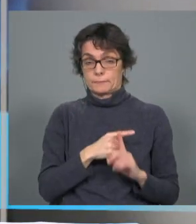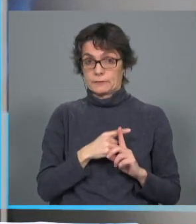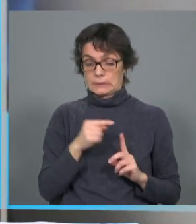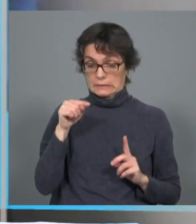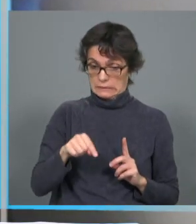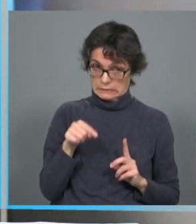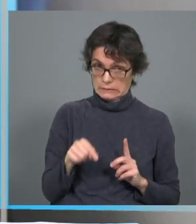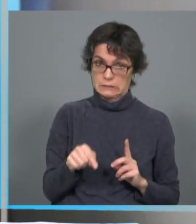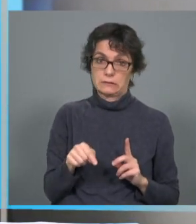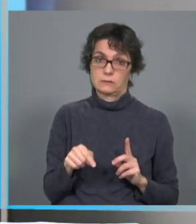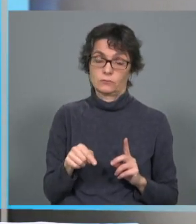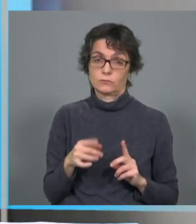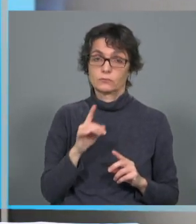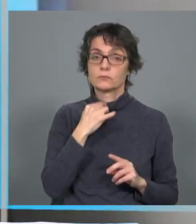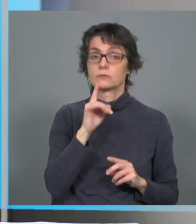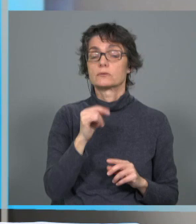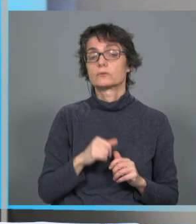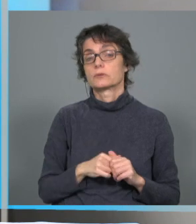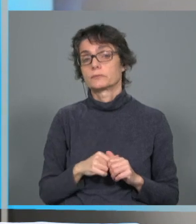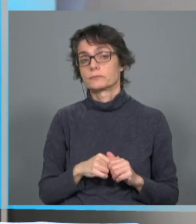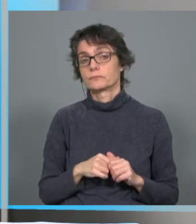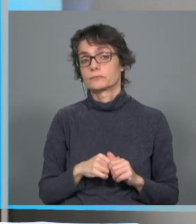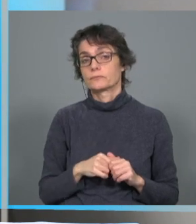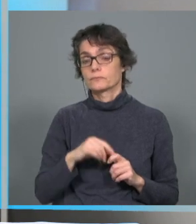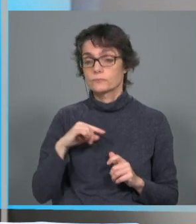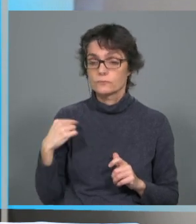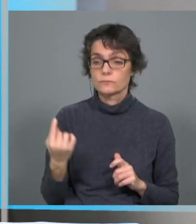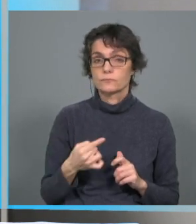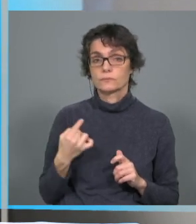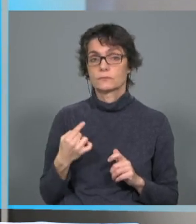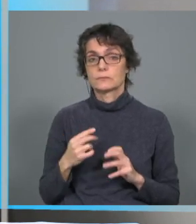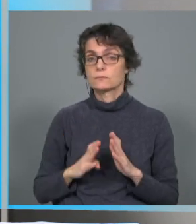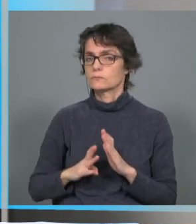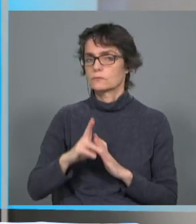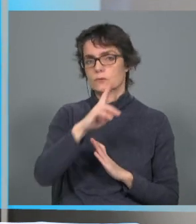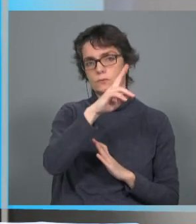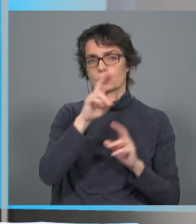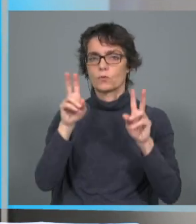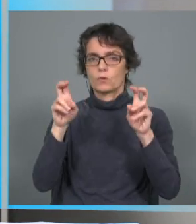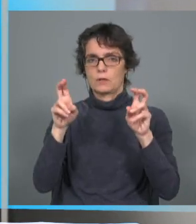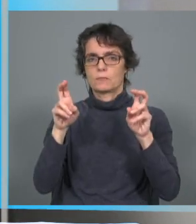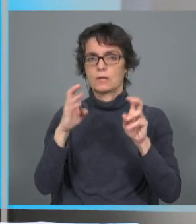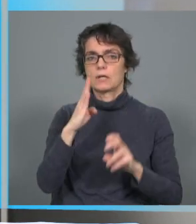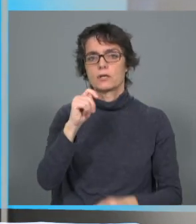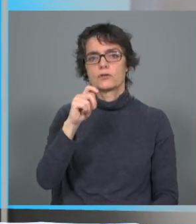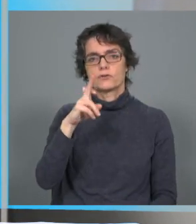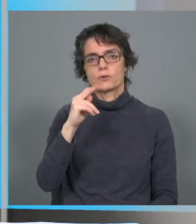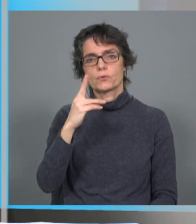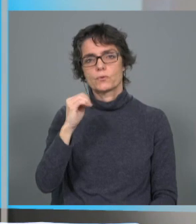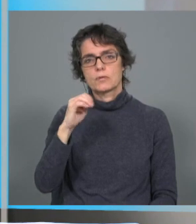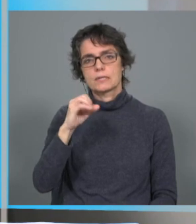como tema de meditação da Quaresma vamos subir a Jerusalém. Como sabemos, Jerusalém é